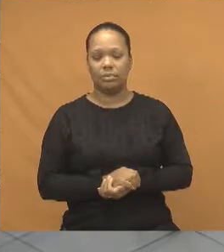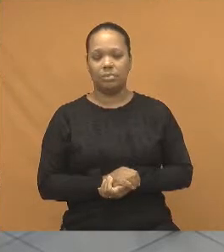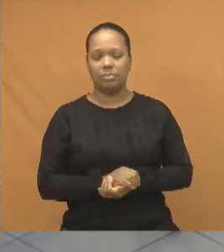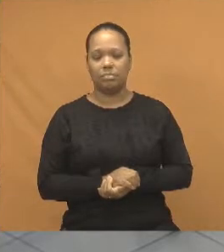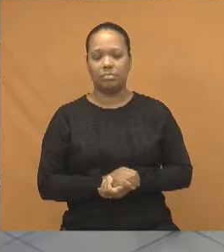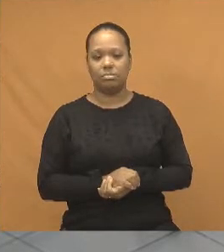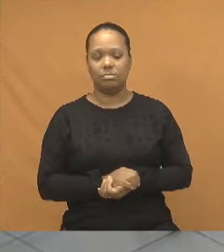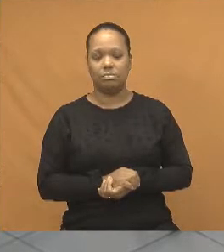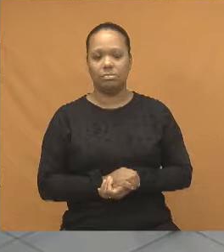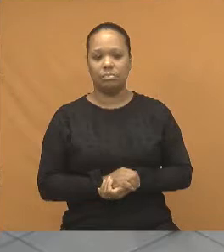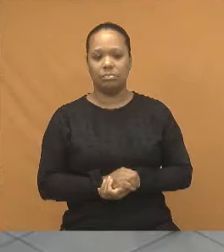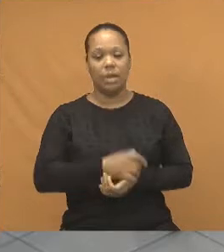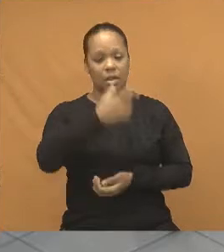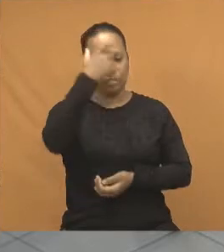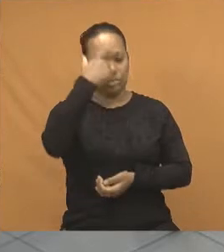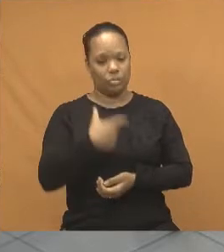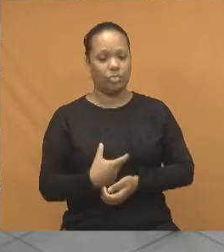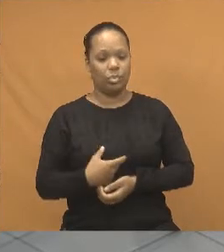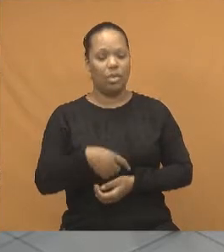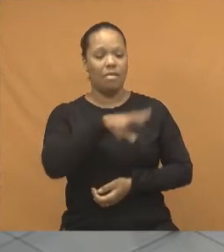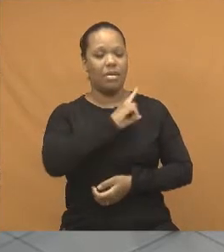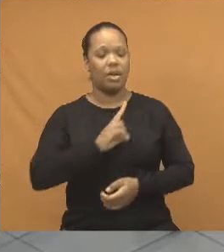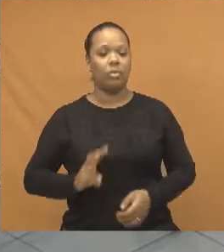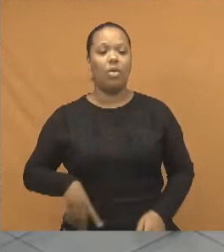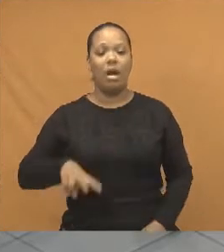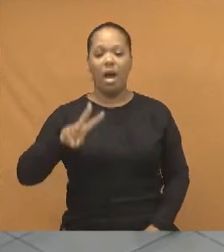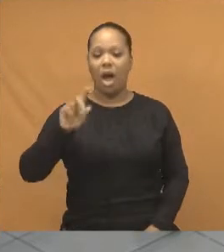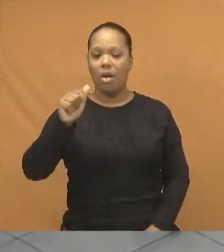Eu sou o vereador Valmir do Parque Minha Lua.